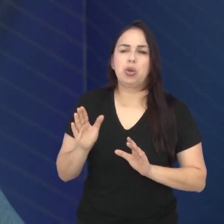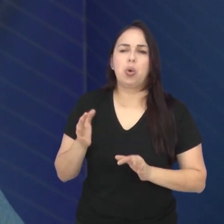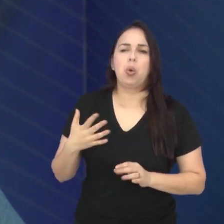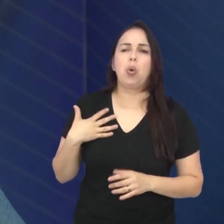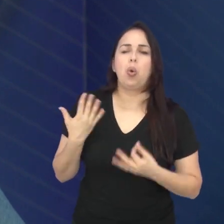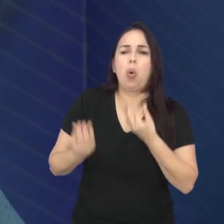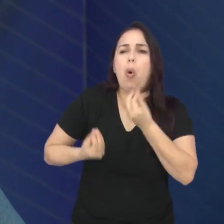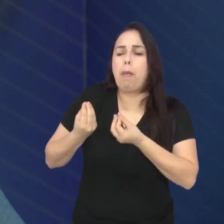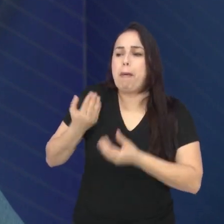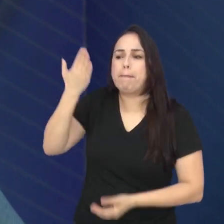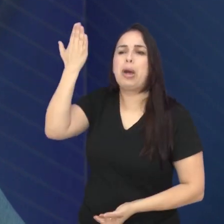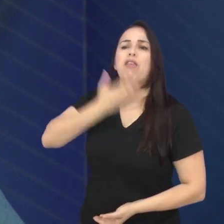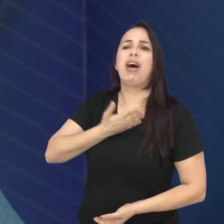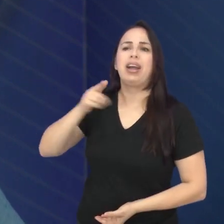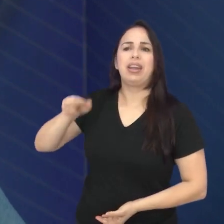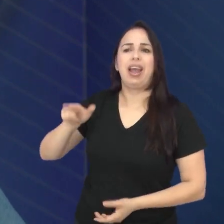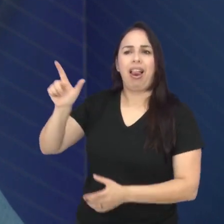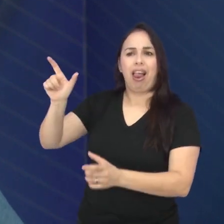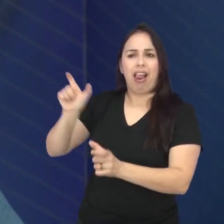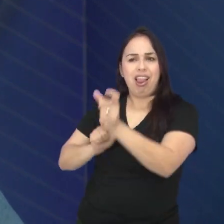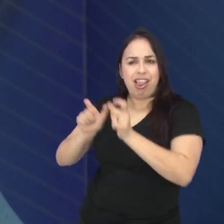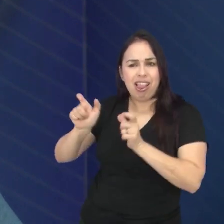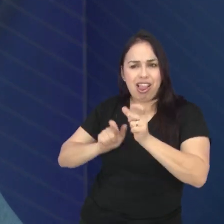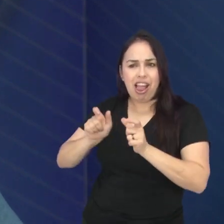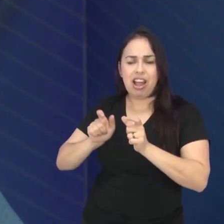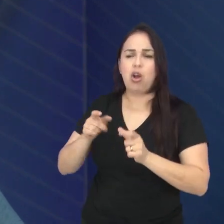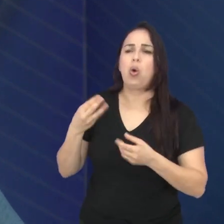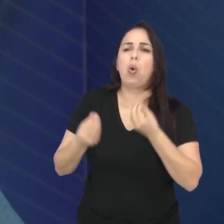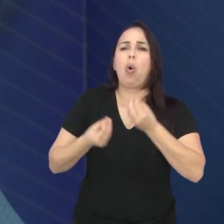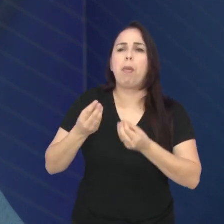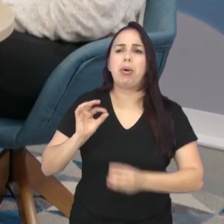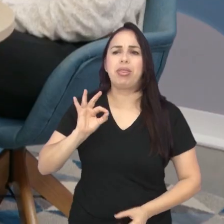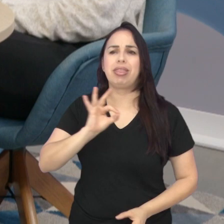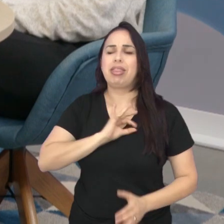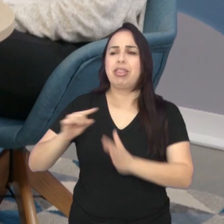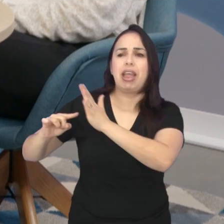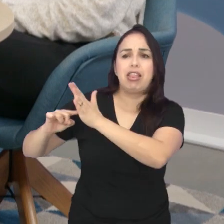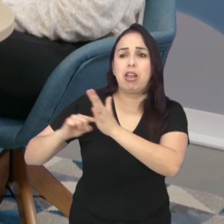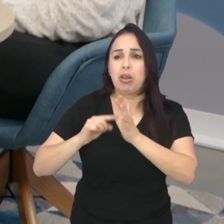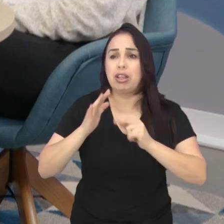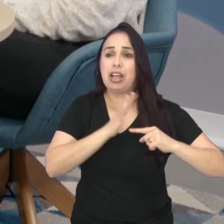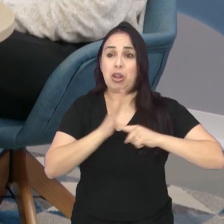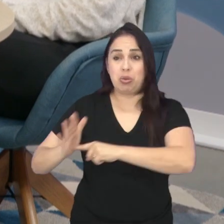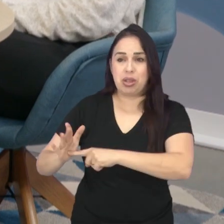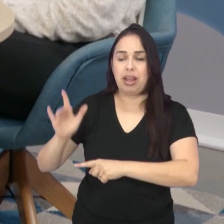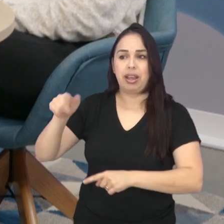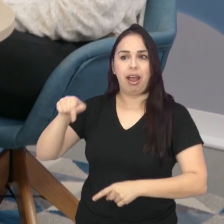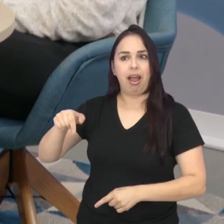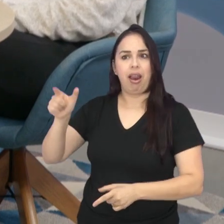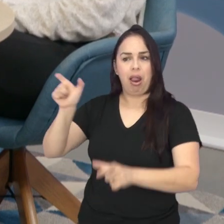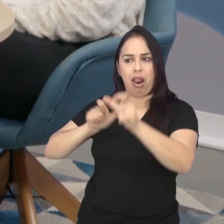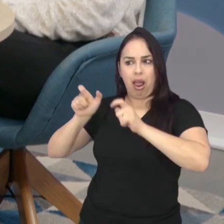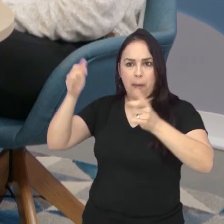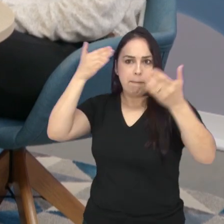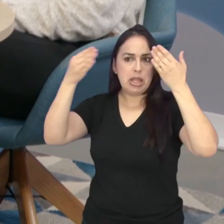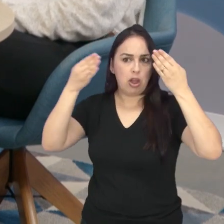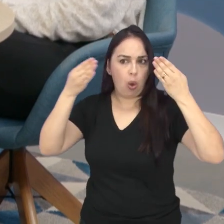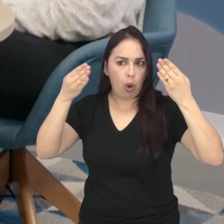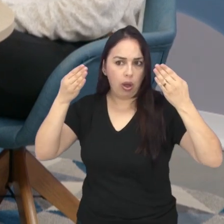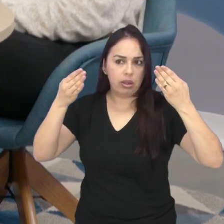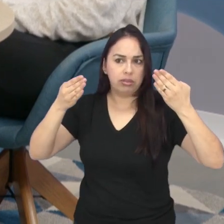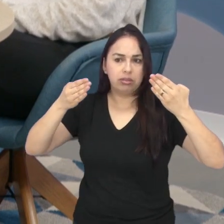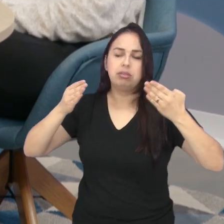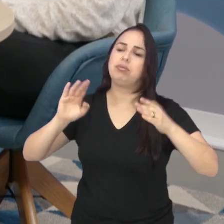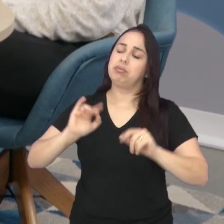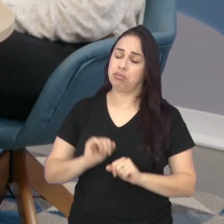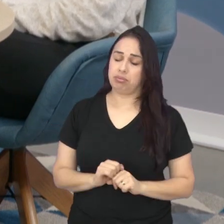pode provar? É possível denunciar a pessoa que às vezes está sofrendo violência psicológica, que ela é mais invisível,